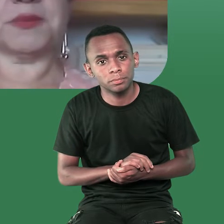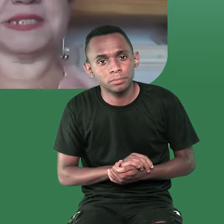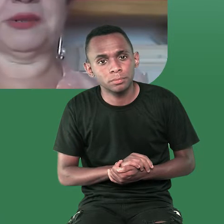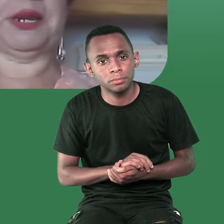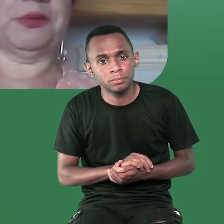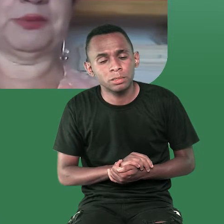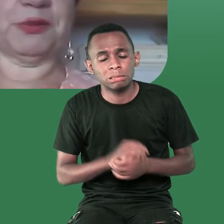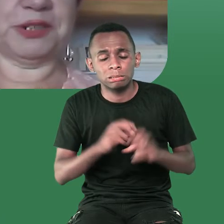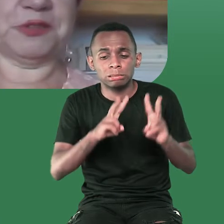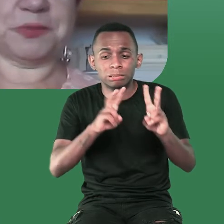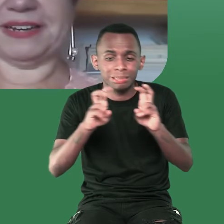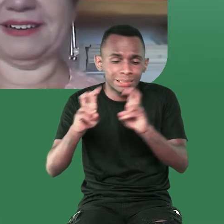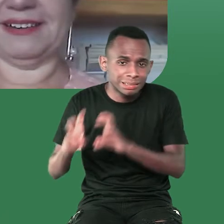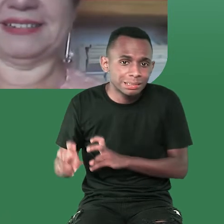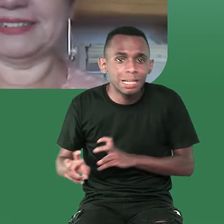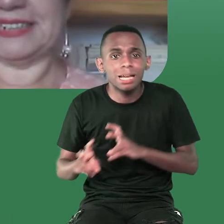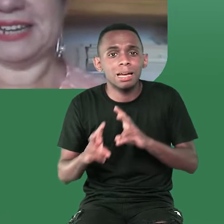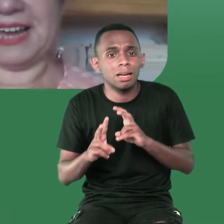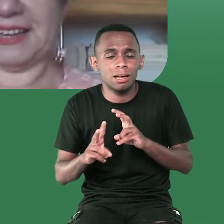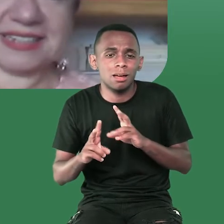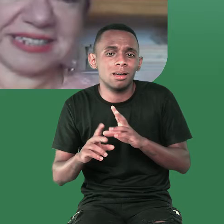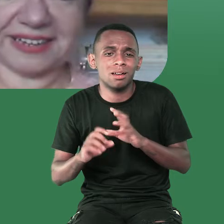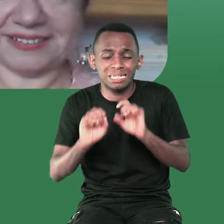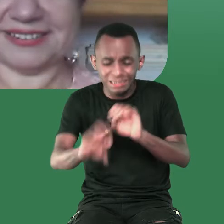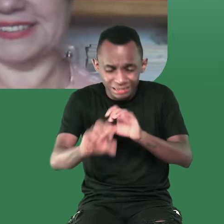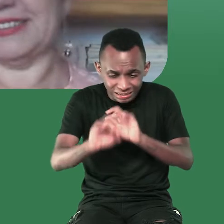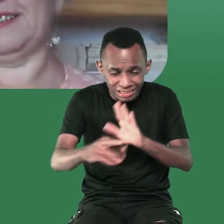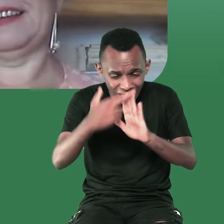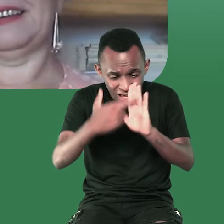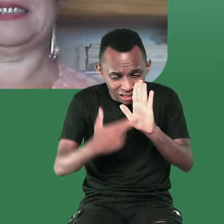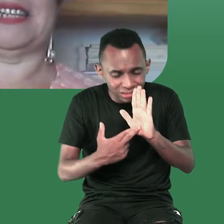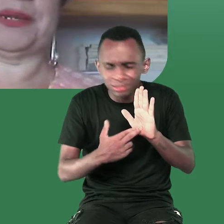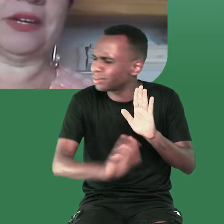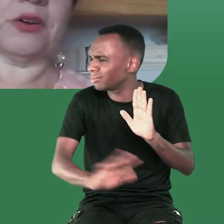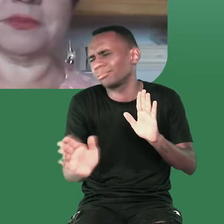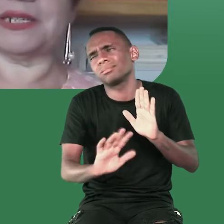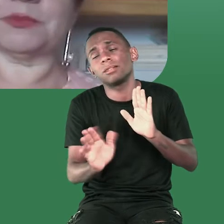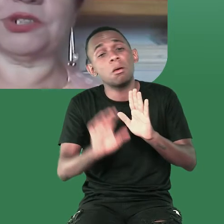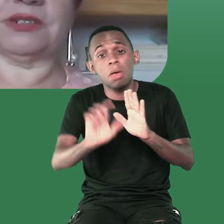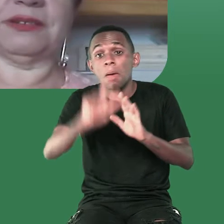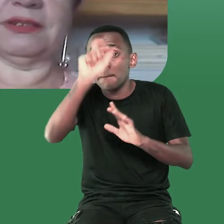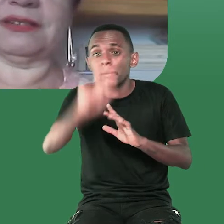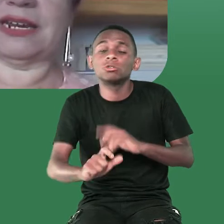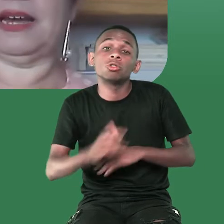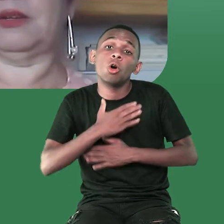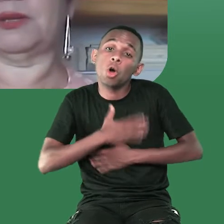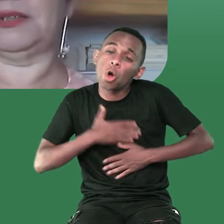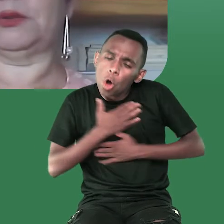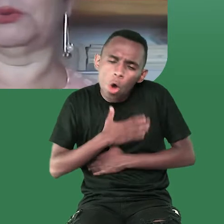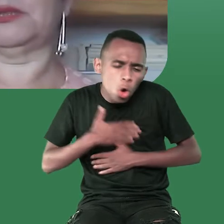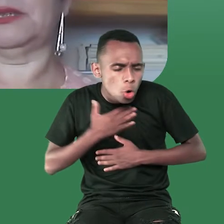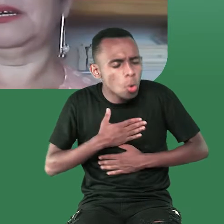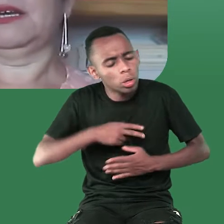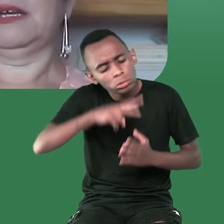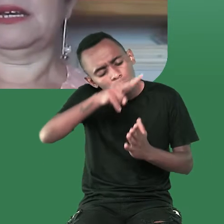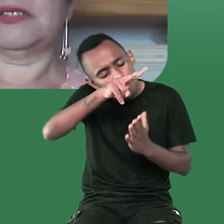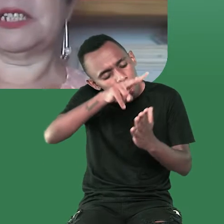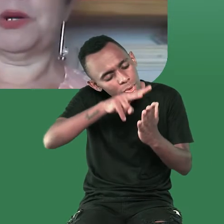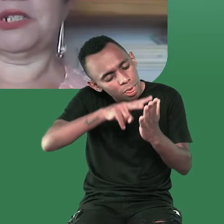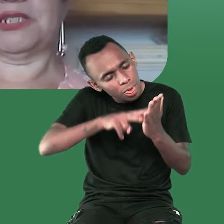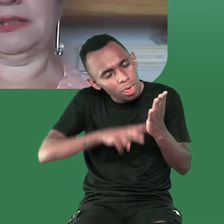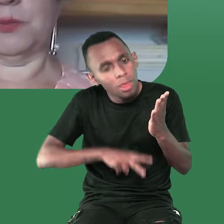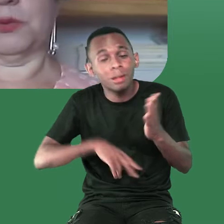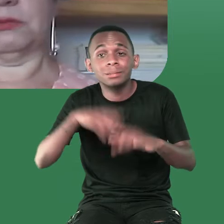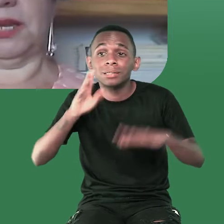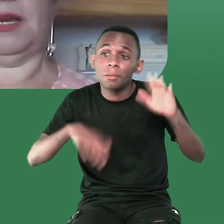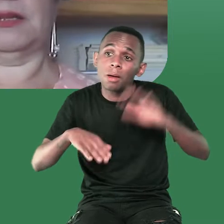com dogmas, né? Não é um livro para Uhum. ensinar receitas, né? Assim, é para quem gosta mesmo de entrar numa leitura que às